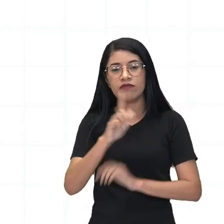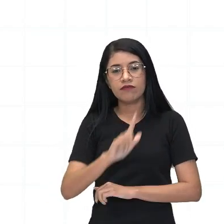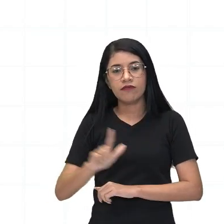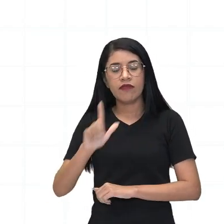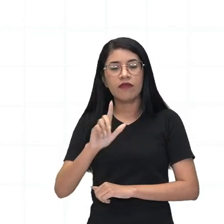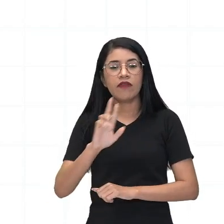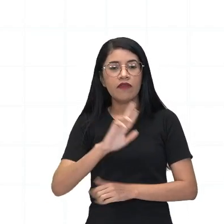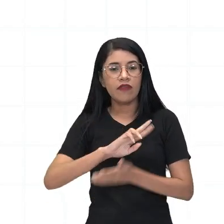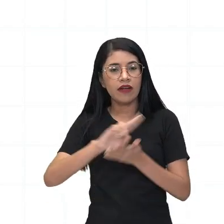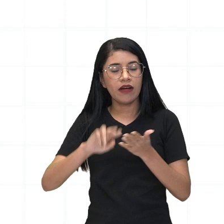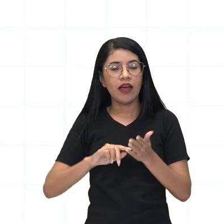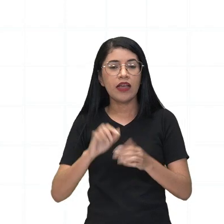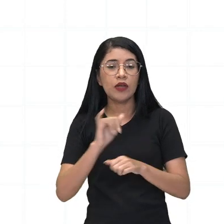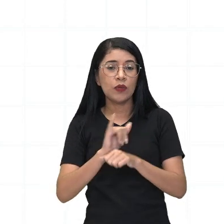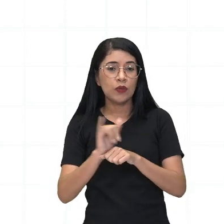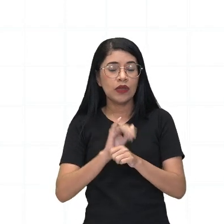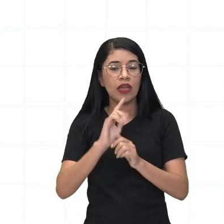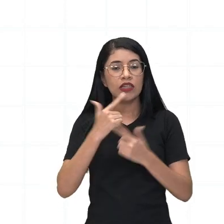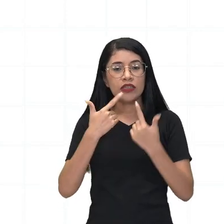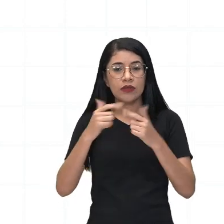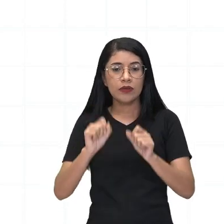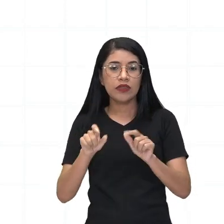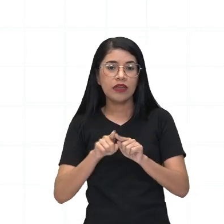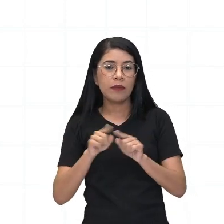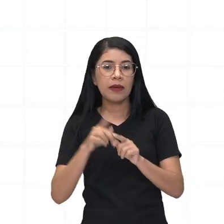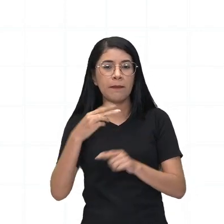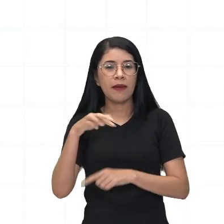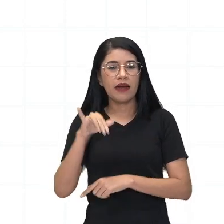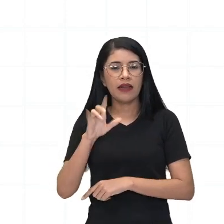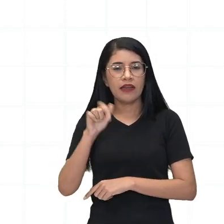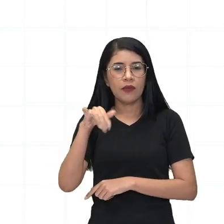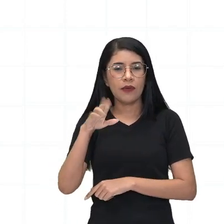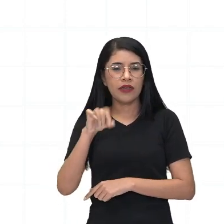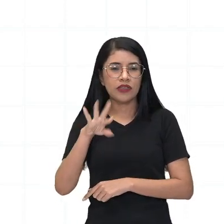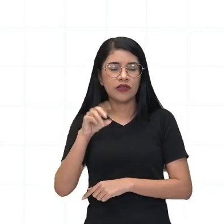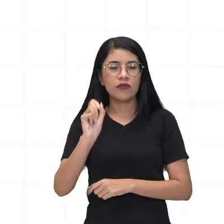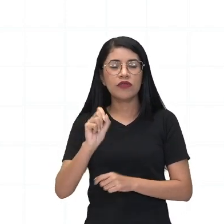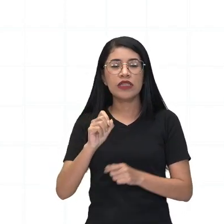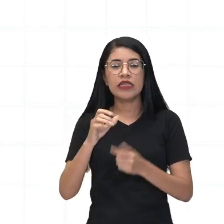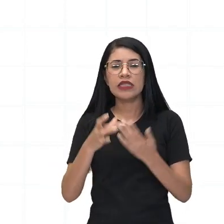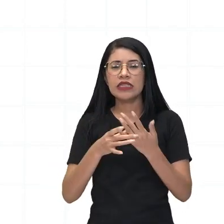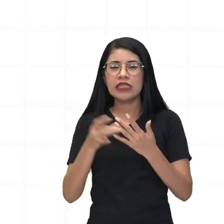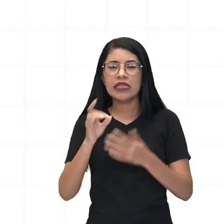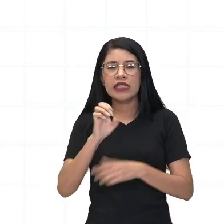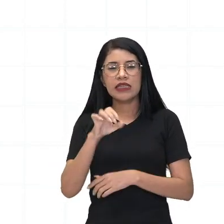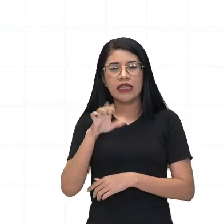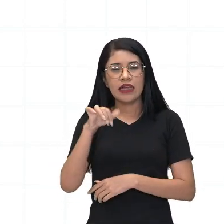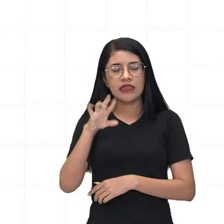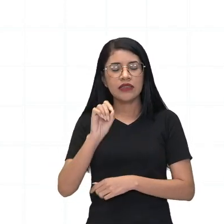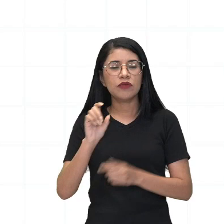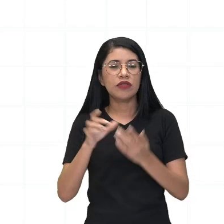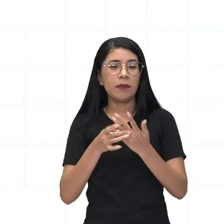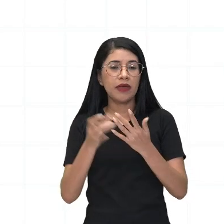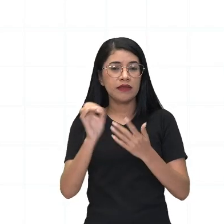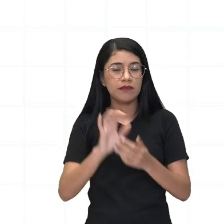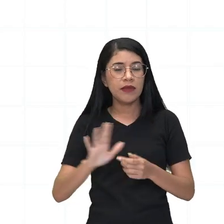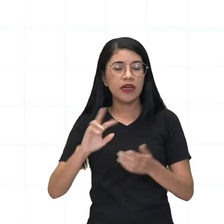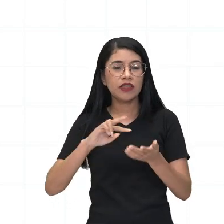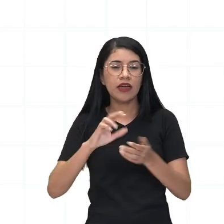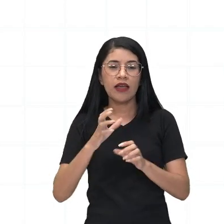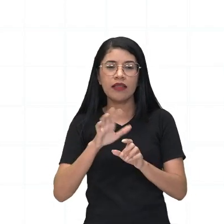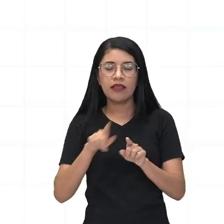recursos linguísticos, paralinguísticos e cinésicos, semântica, com a questão da denotação e da conotação, e, por